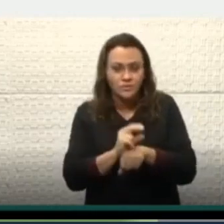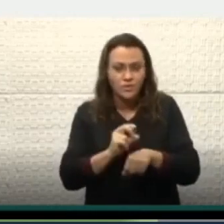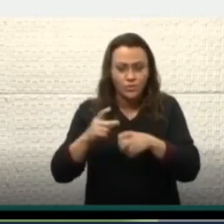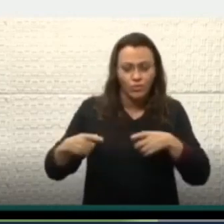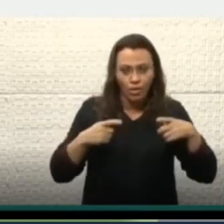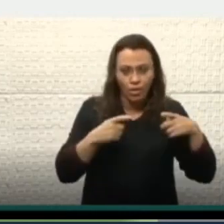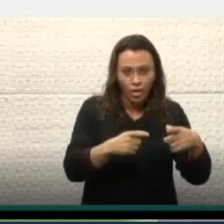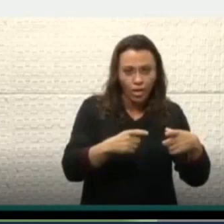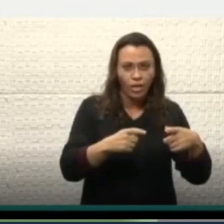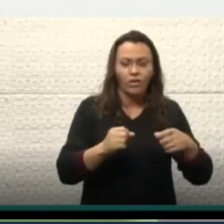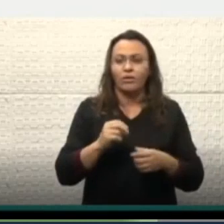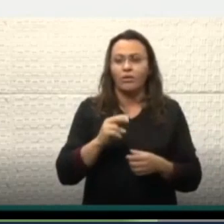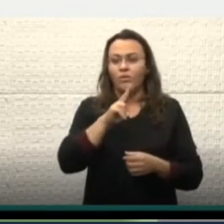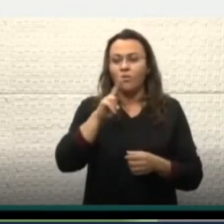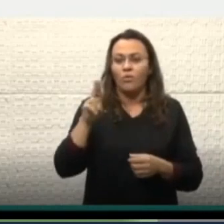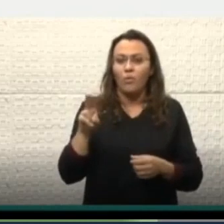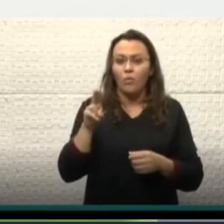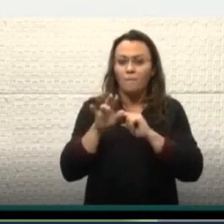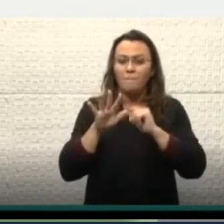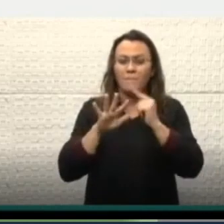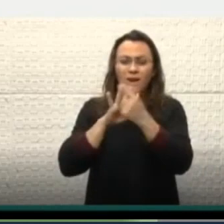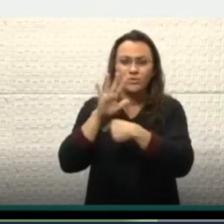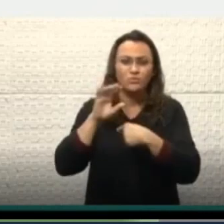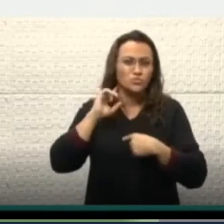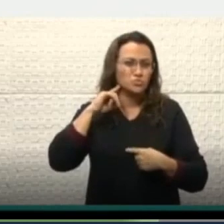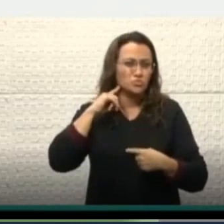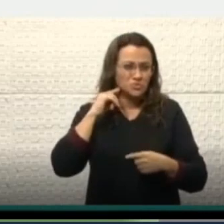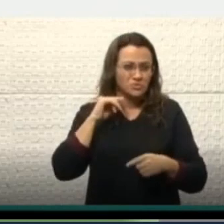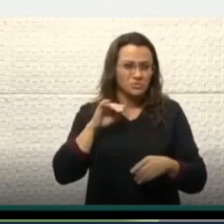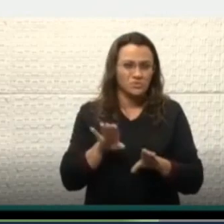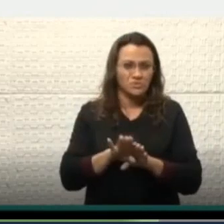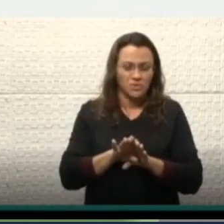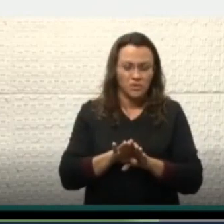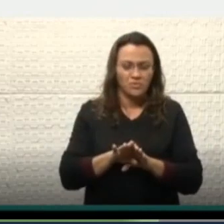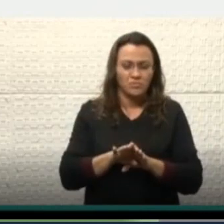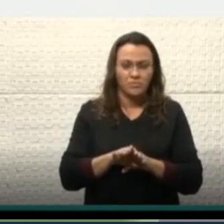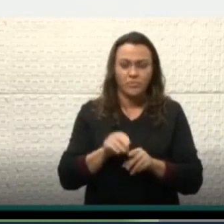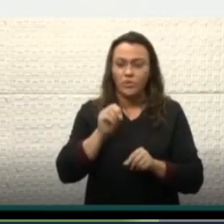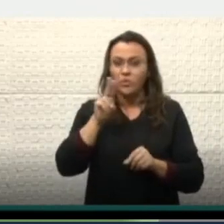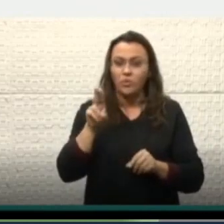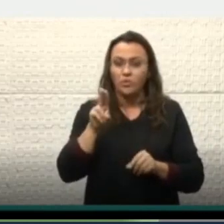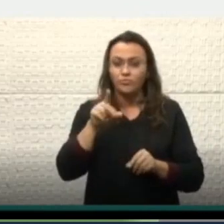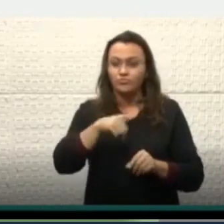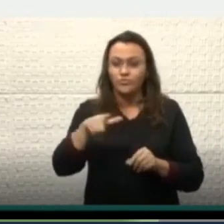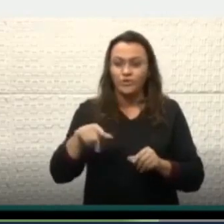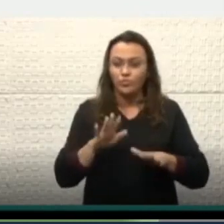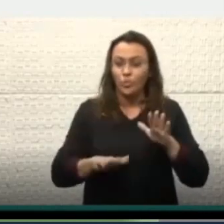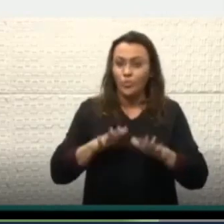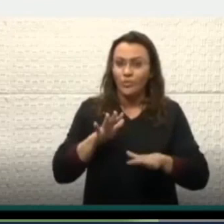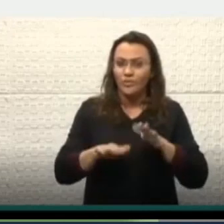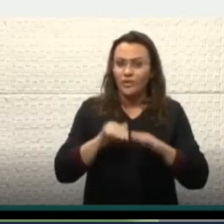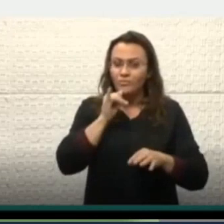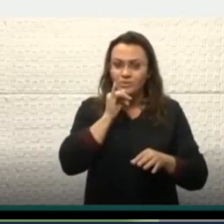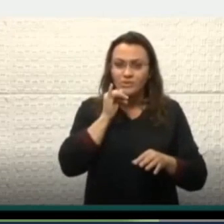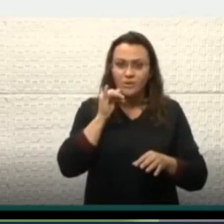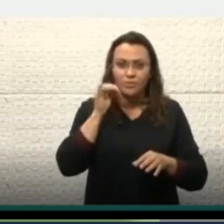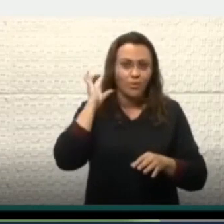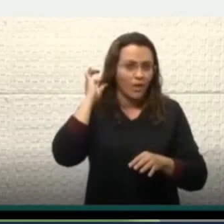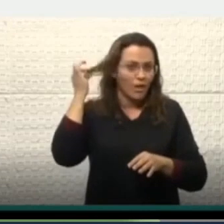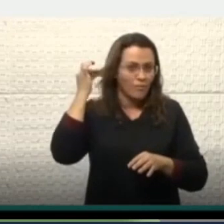ambiente ou de mãos mal higienizadas ou de descuido na hora de preparo, como, por exemplo, fios de